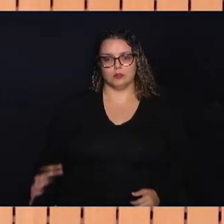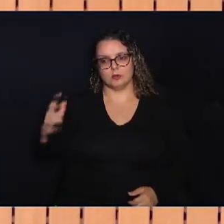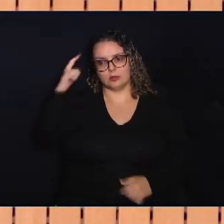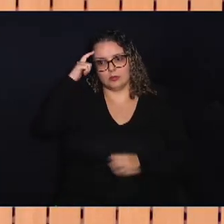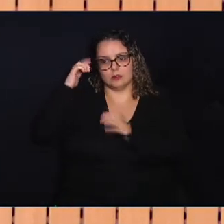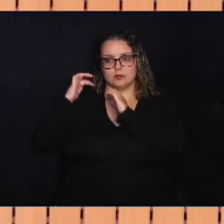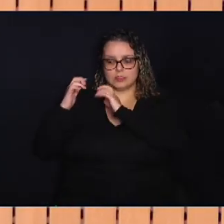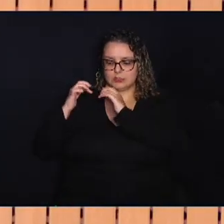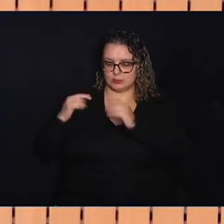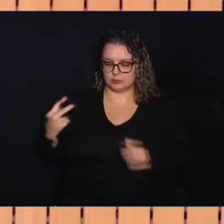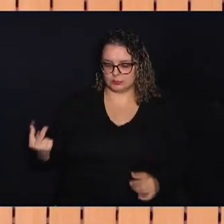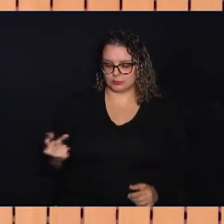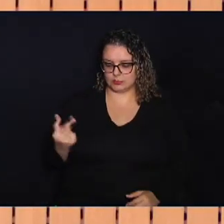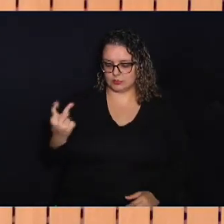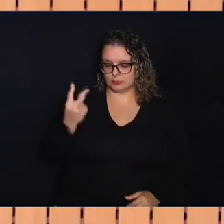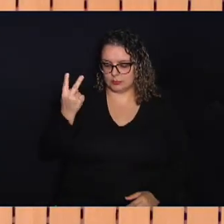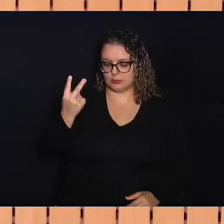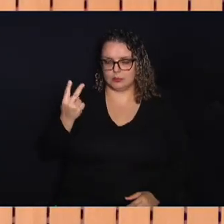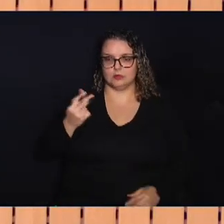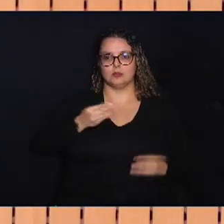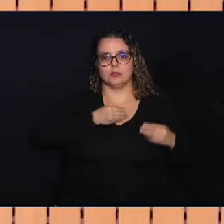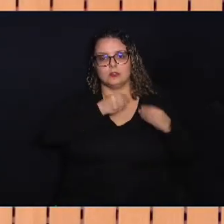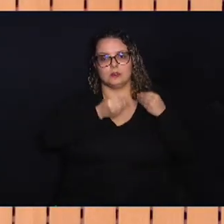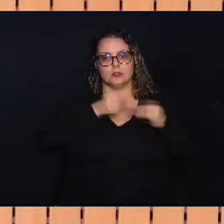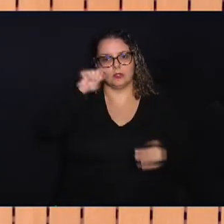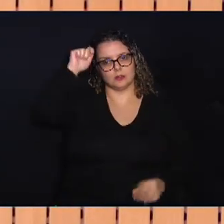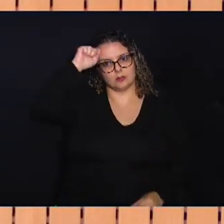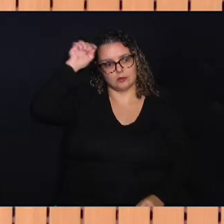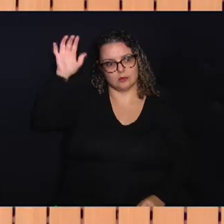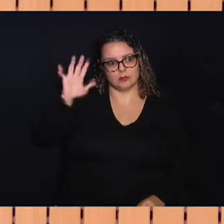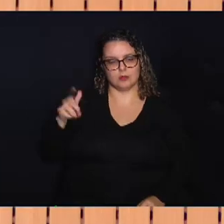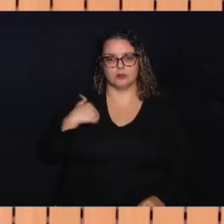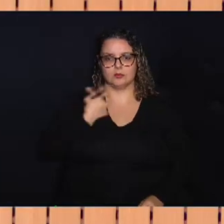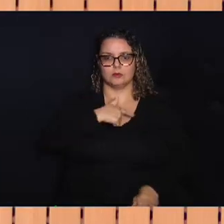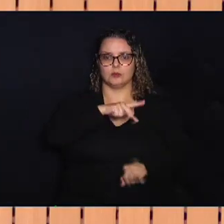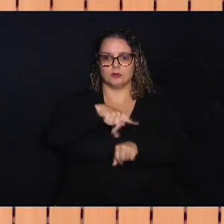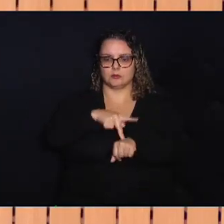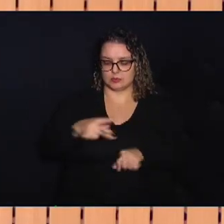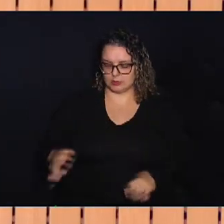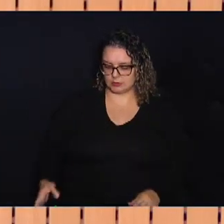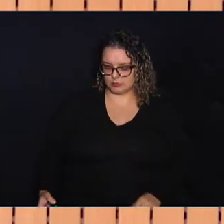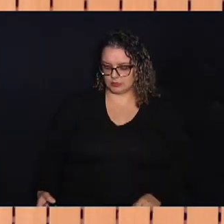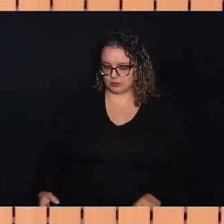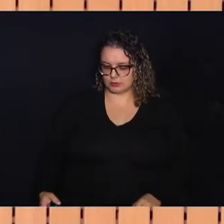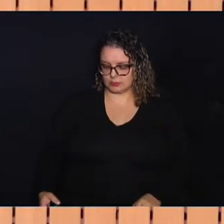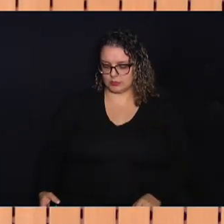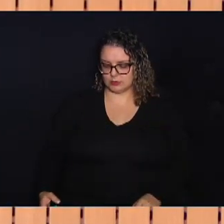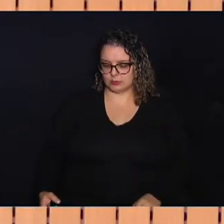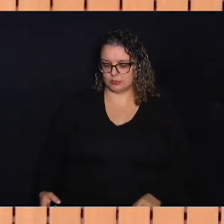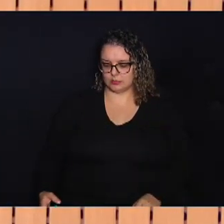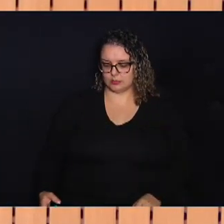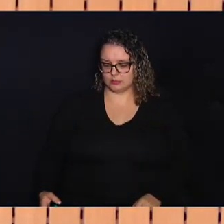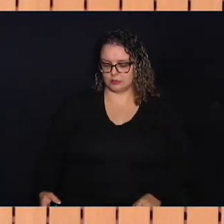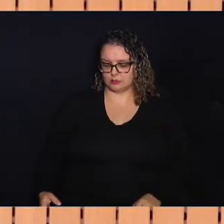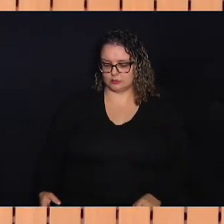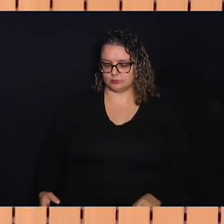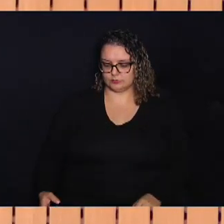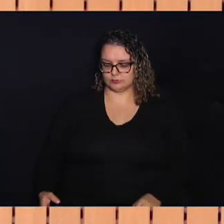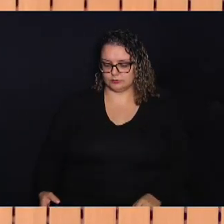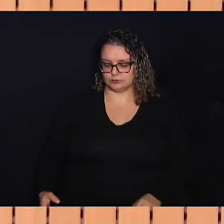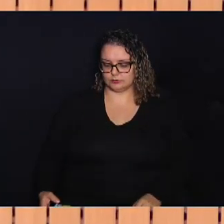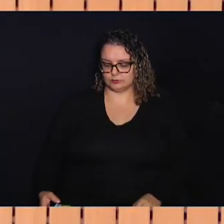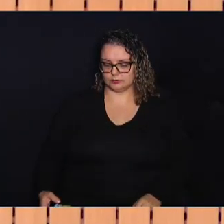da valorização da herança africana no nosso país. E o que é essa herança africana? A